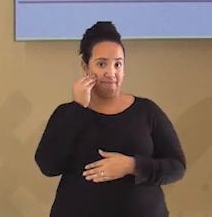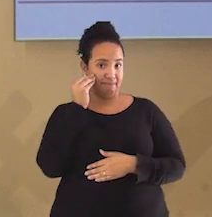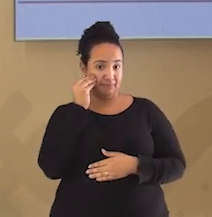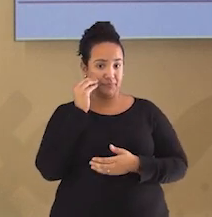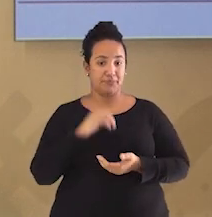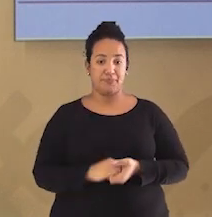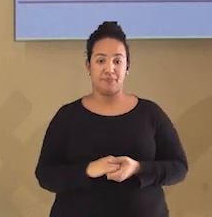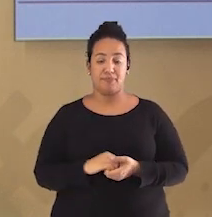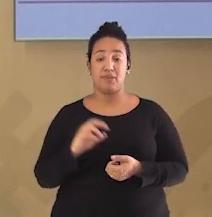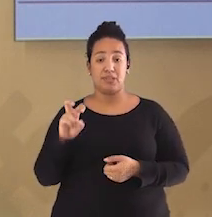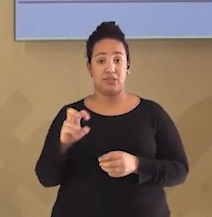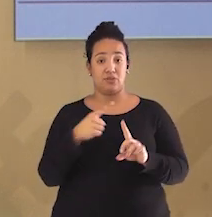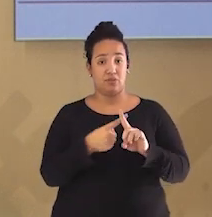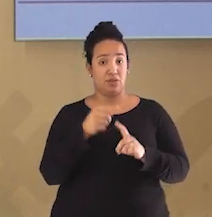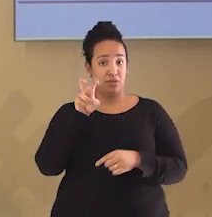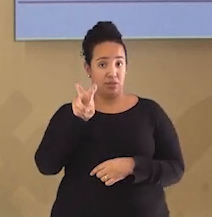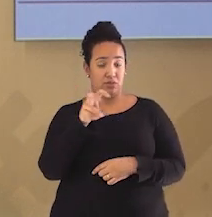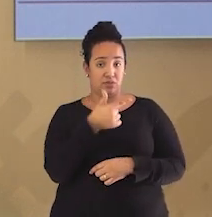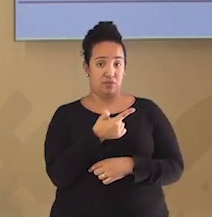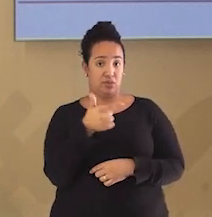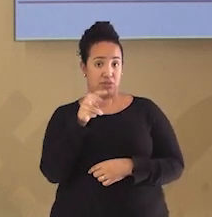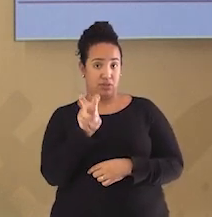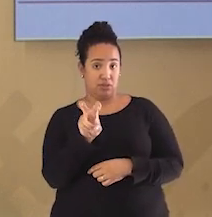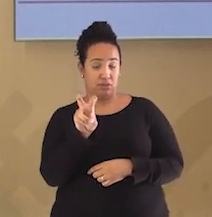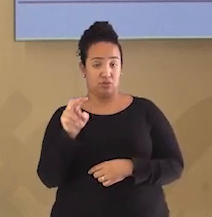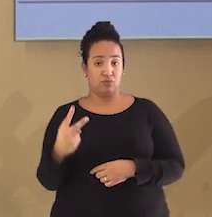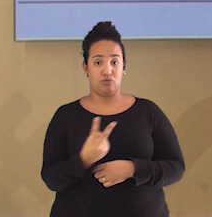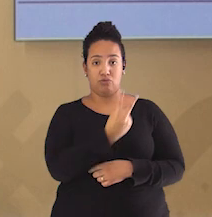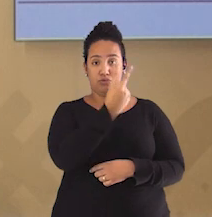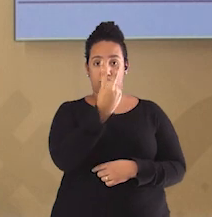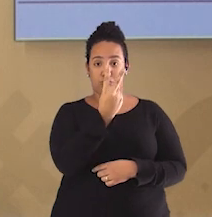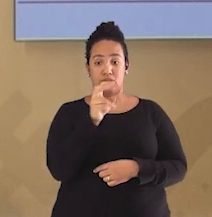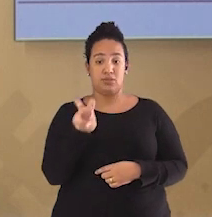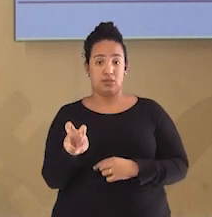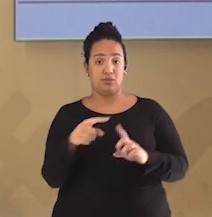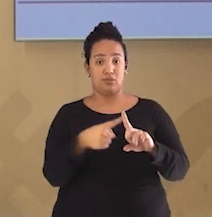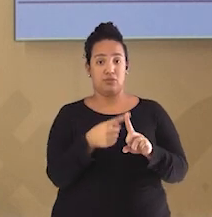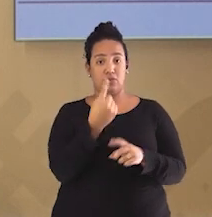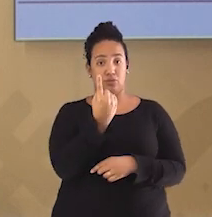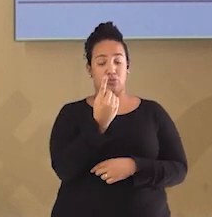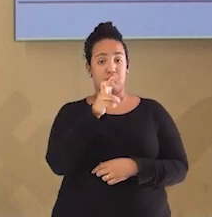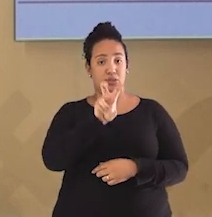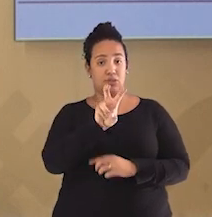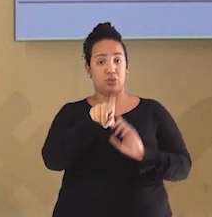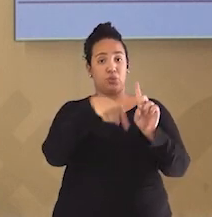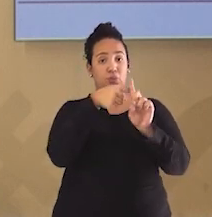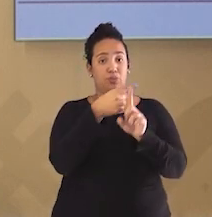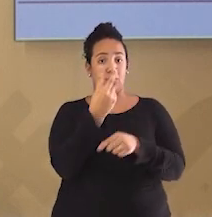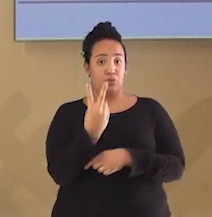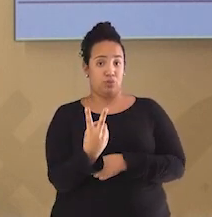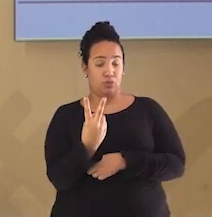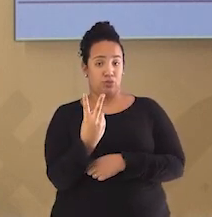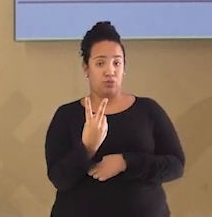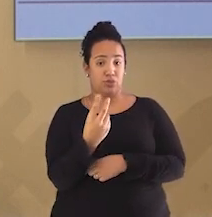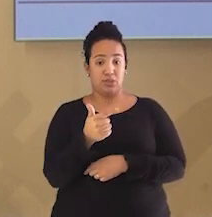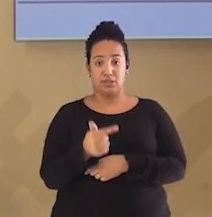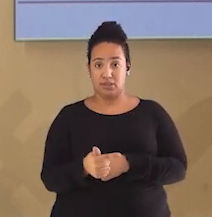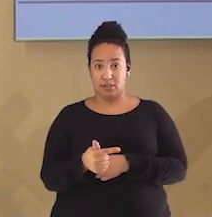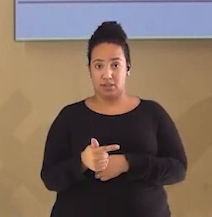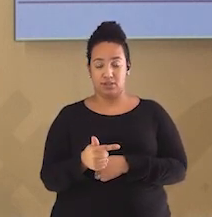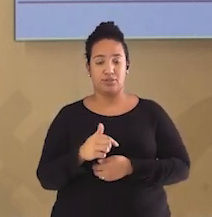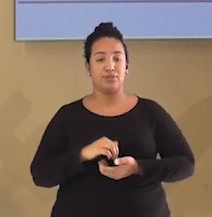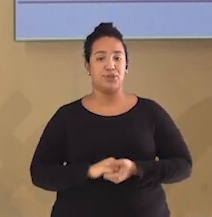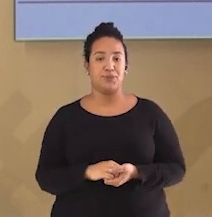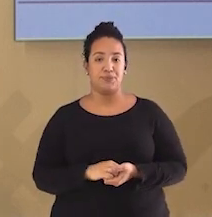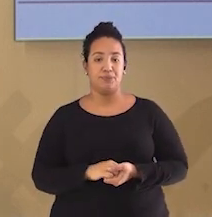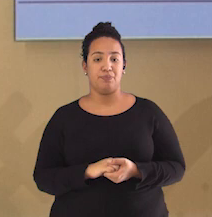lá? 5 vezes 5, 25. Sobem 2. 5 vezes 1, 5. Mais 2,